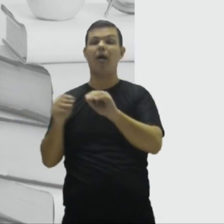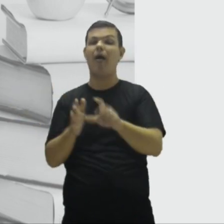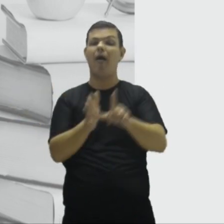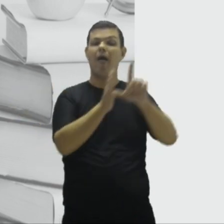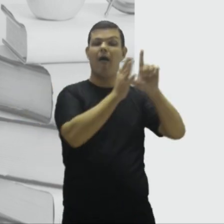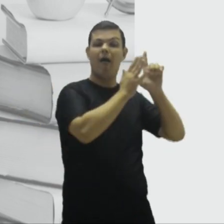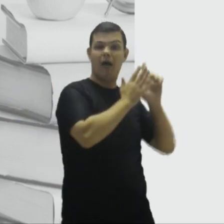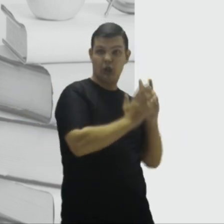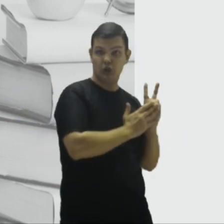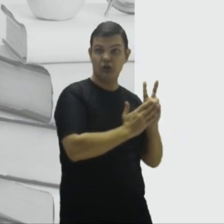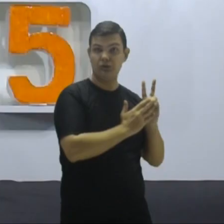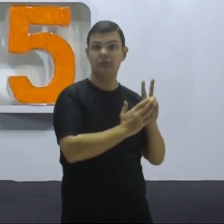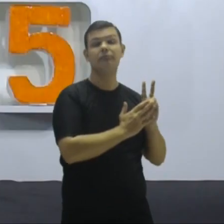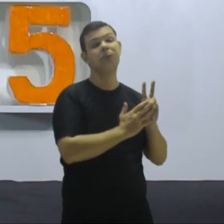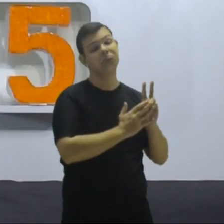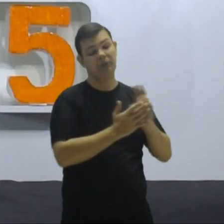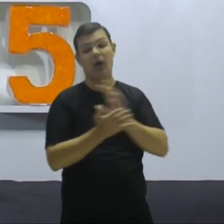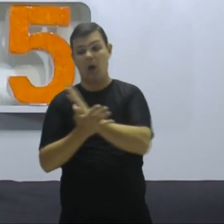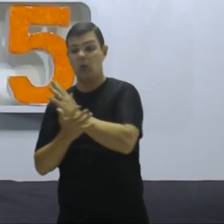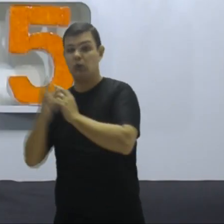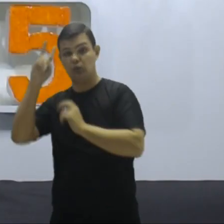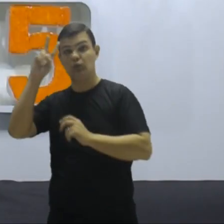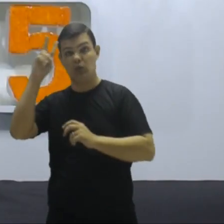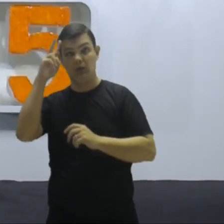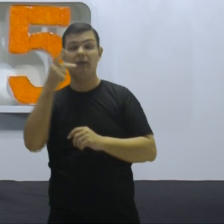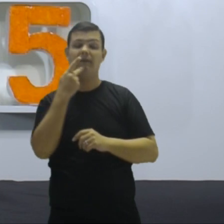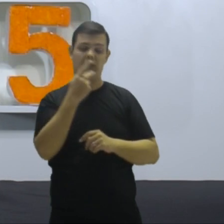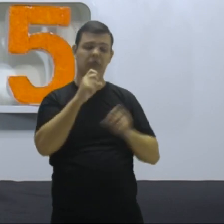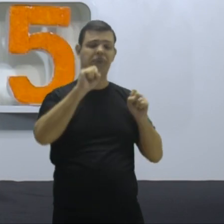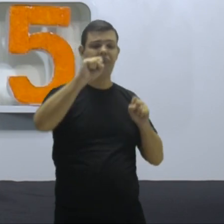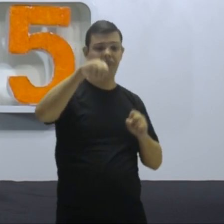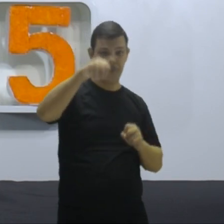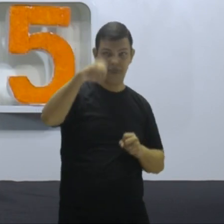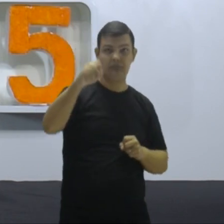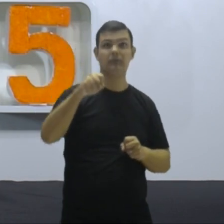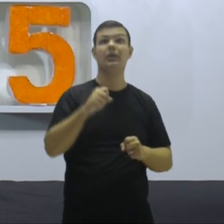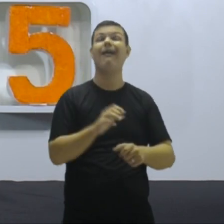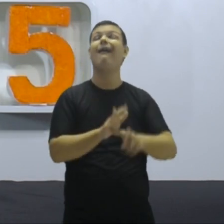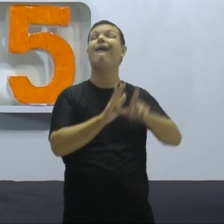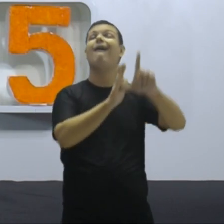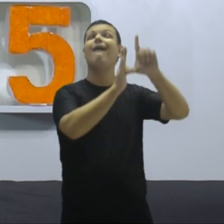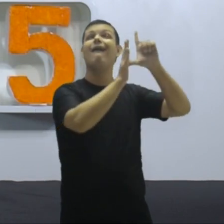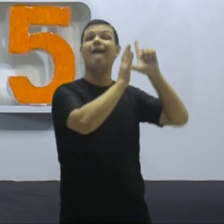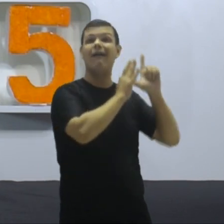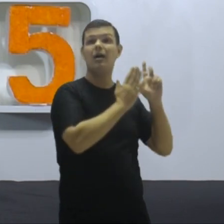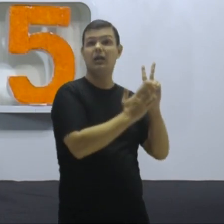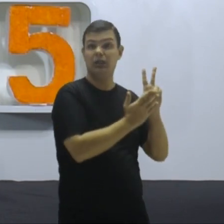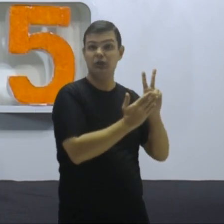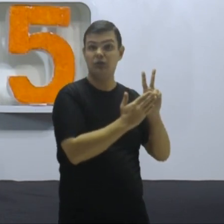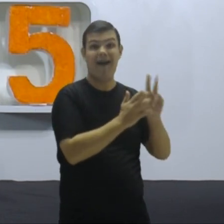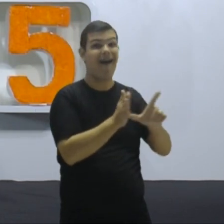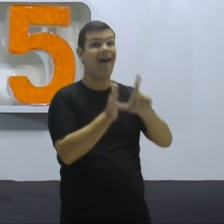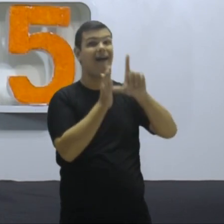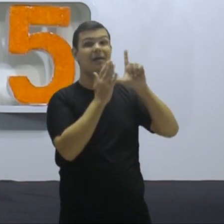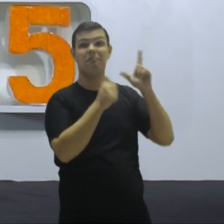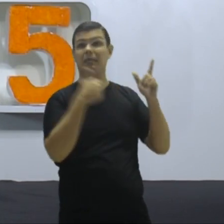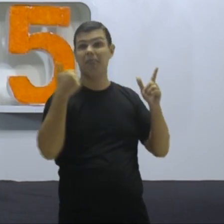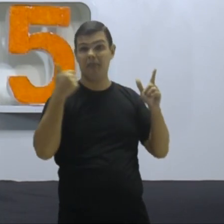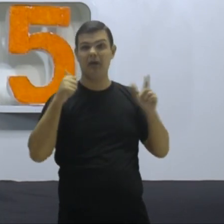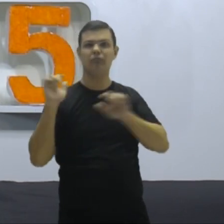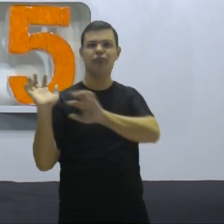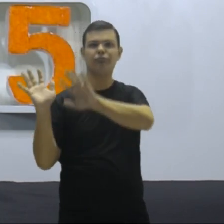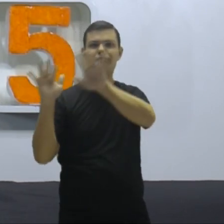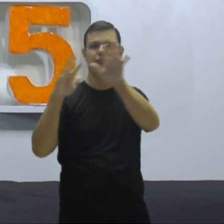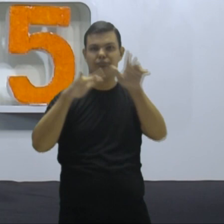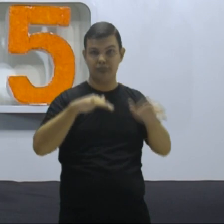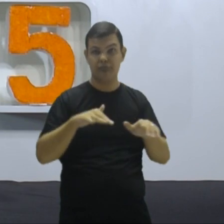Alguns historiadores apontam que sim, que isso aconteceu antes da população indígena existir aqui. Mas